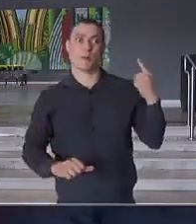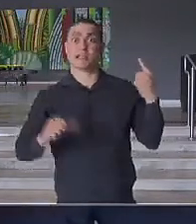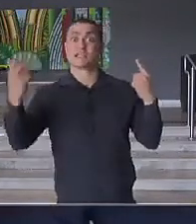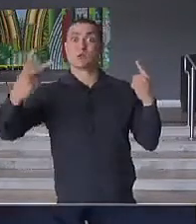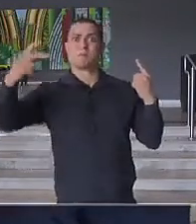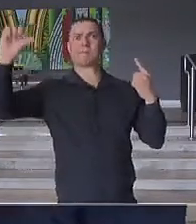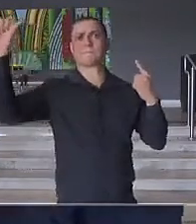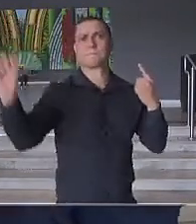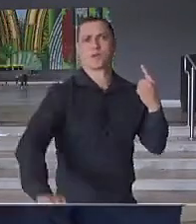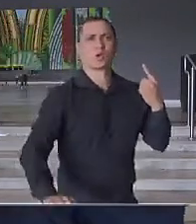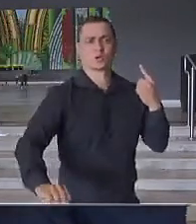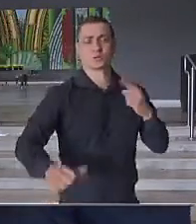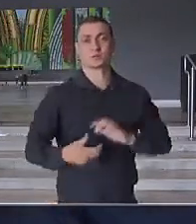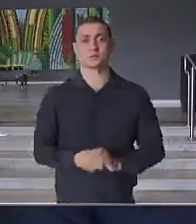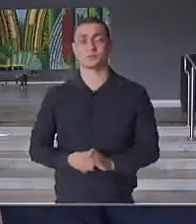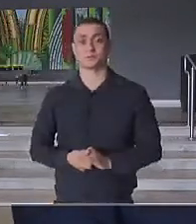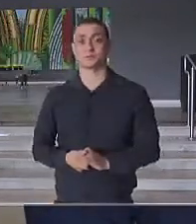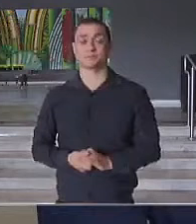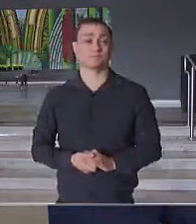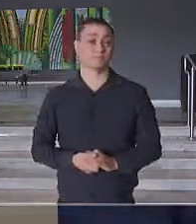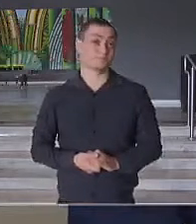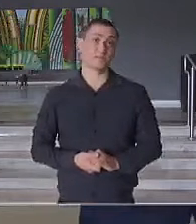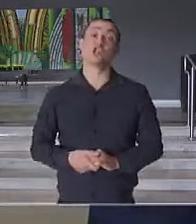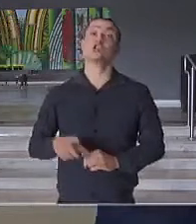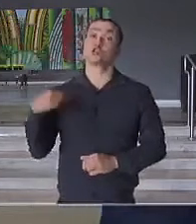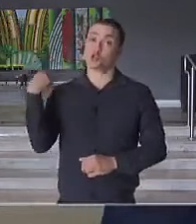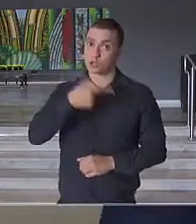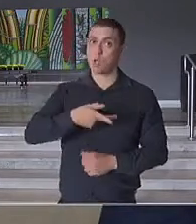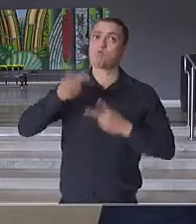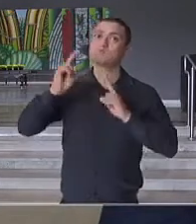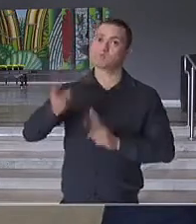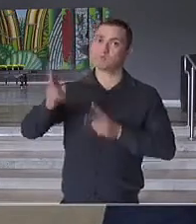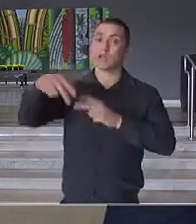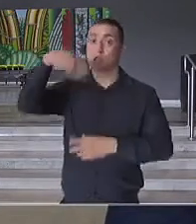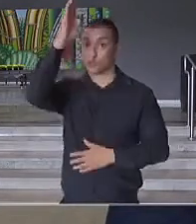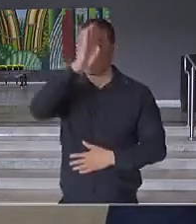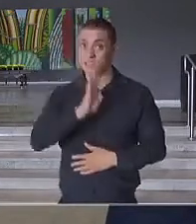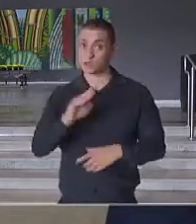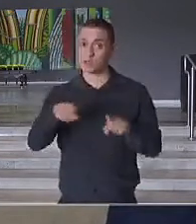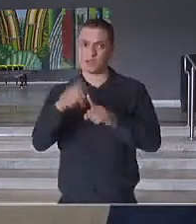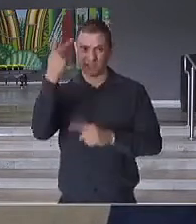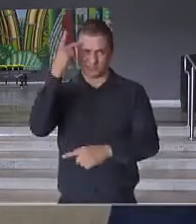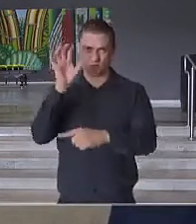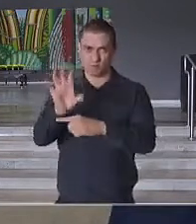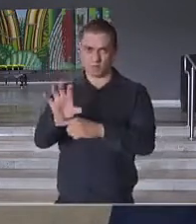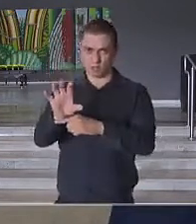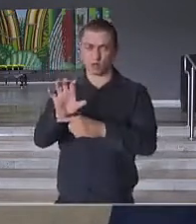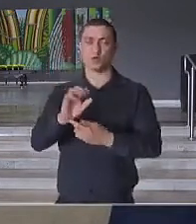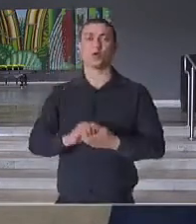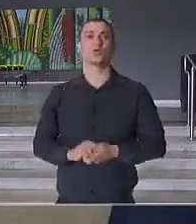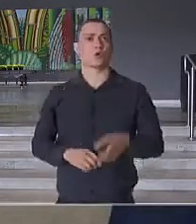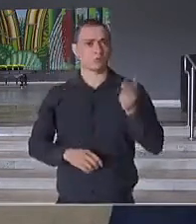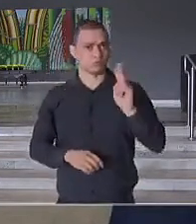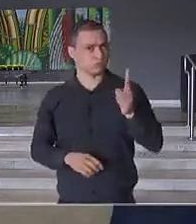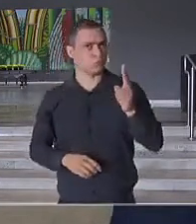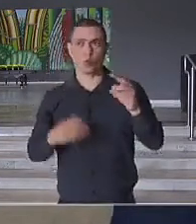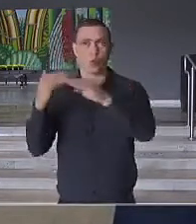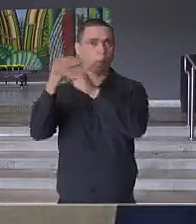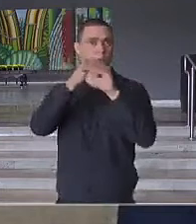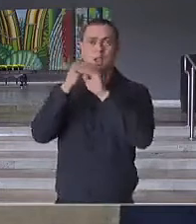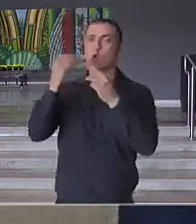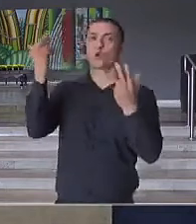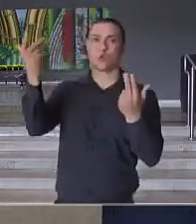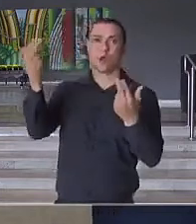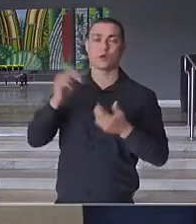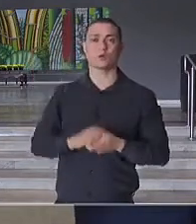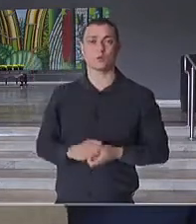mais intensa do que a segunda onda. Nós seguimos aqui no Brasil, aqui em São Paulo, esse mesmo padrão.